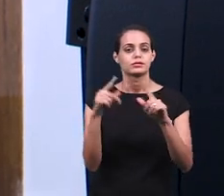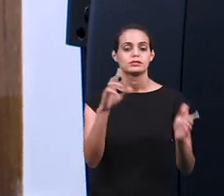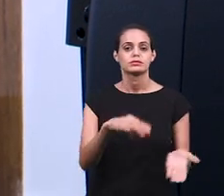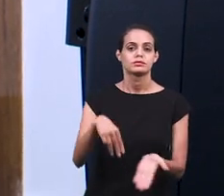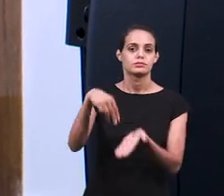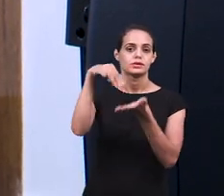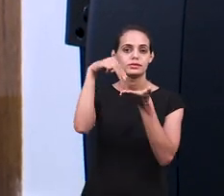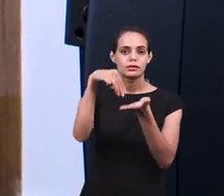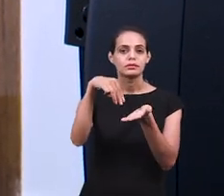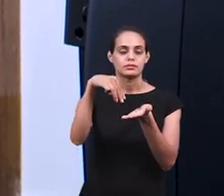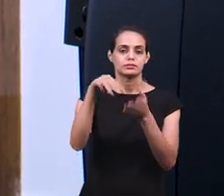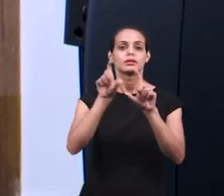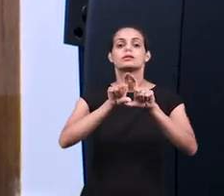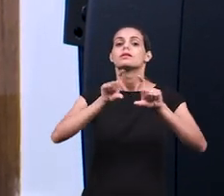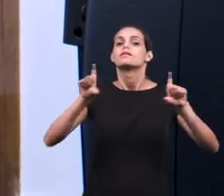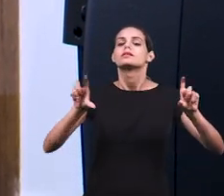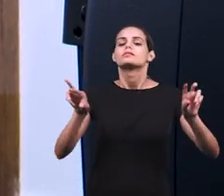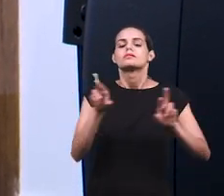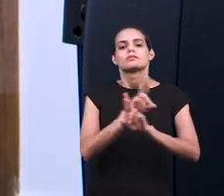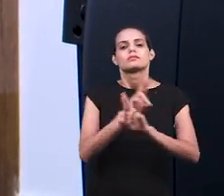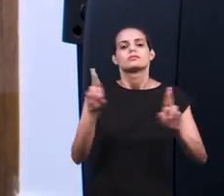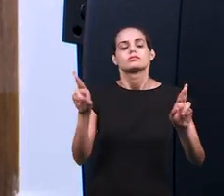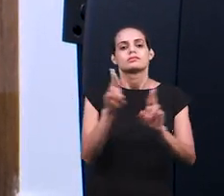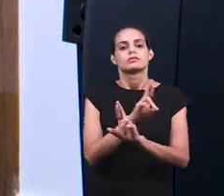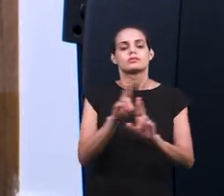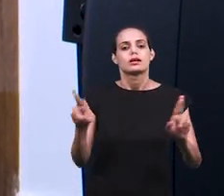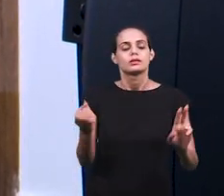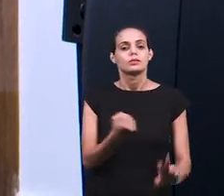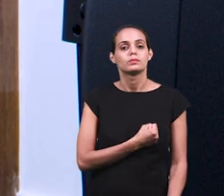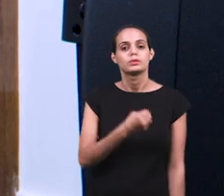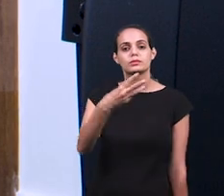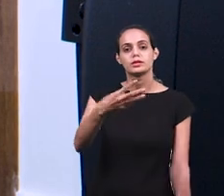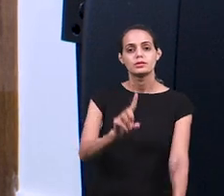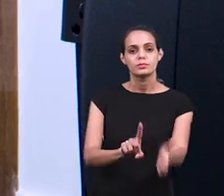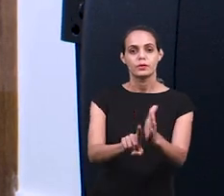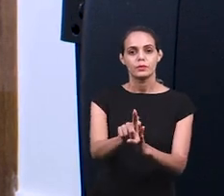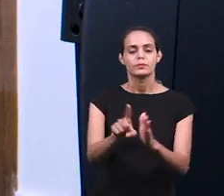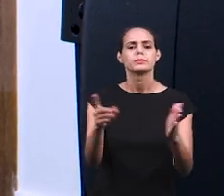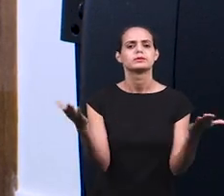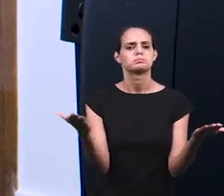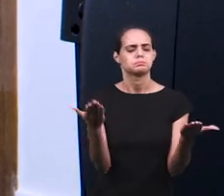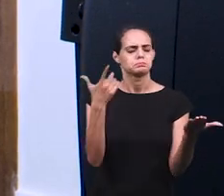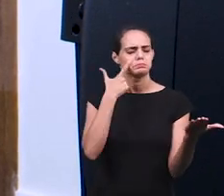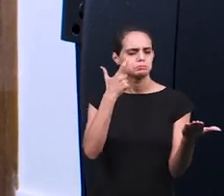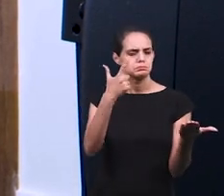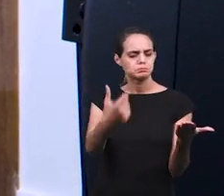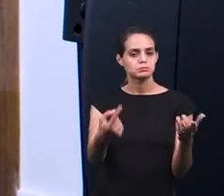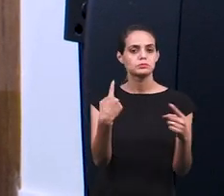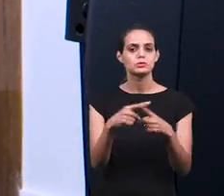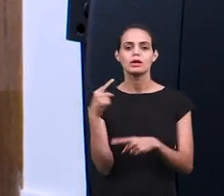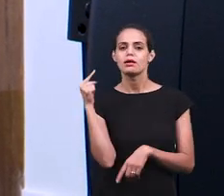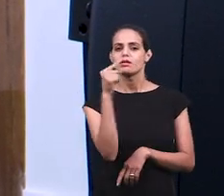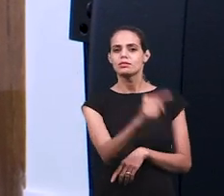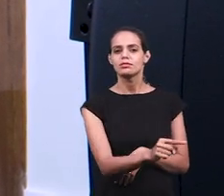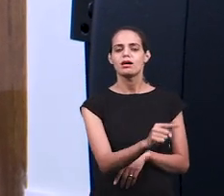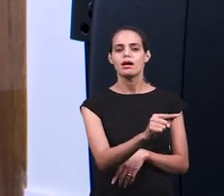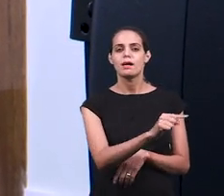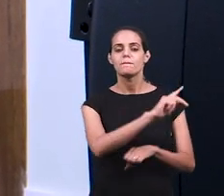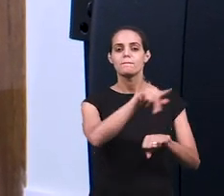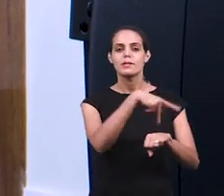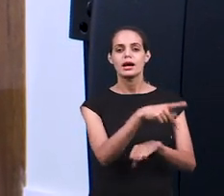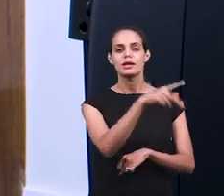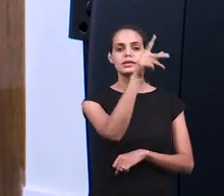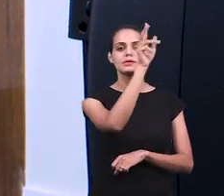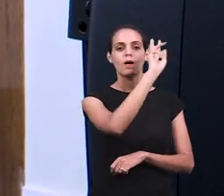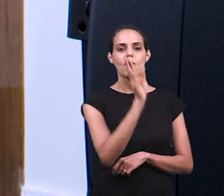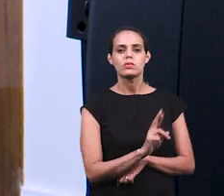da Igreja Cristã Maranata, e esta frase está relacionada à pergunta 3. E interessante, essa frase vem da Rússia, lá da